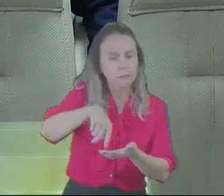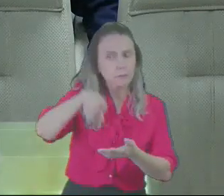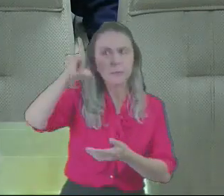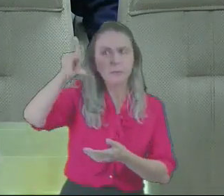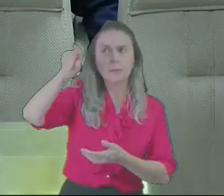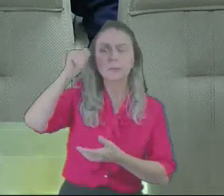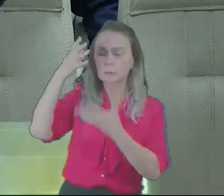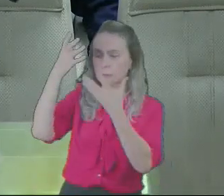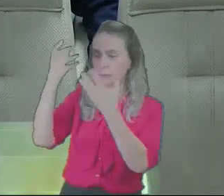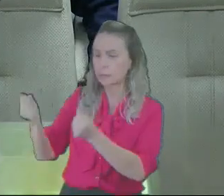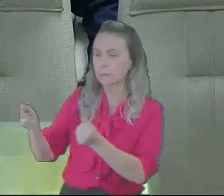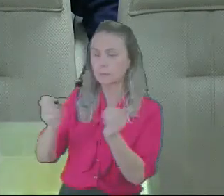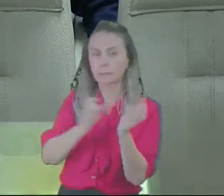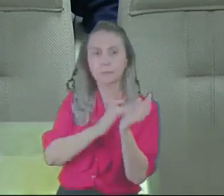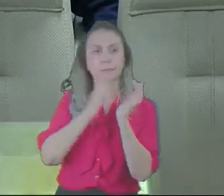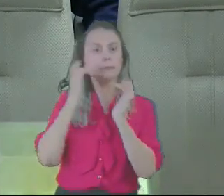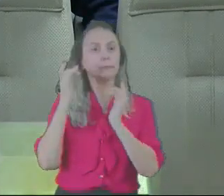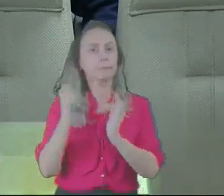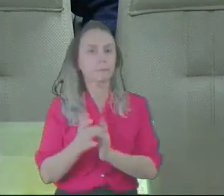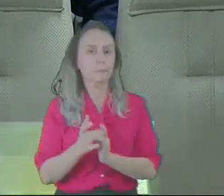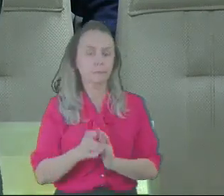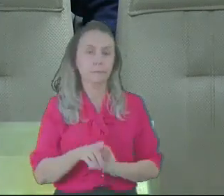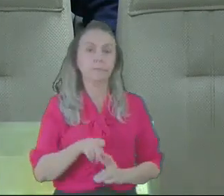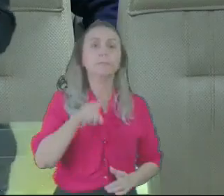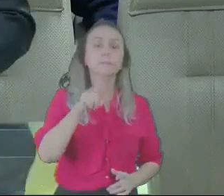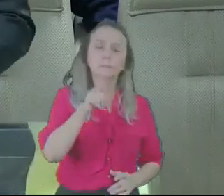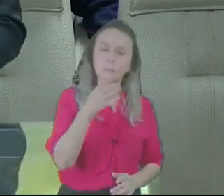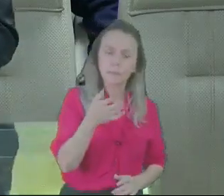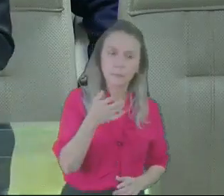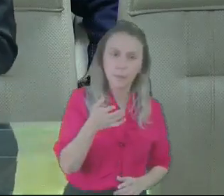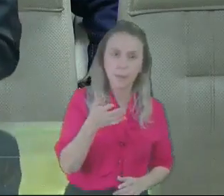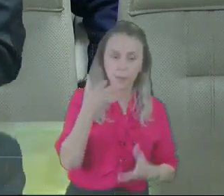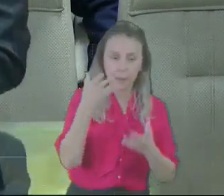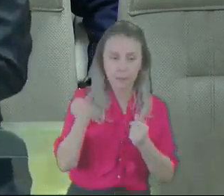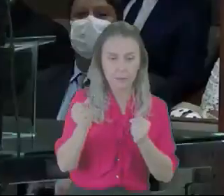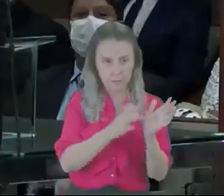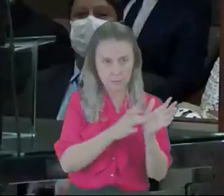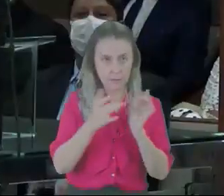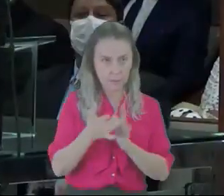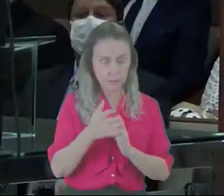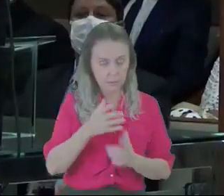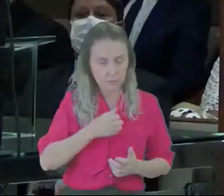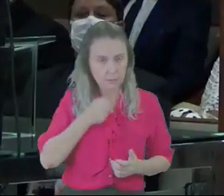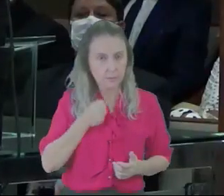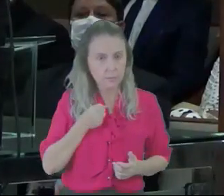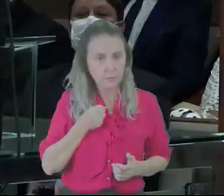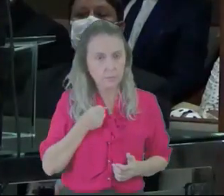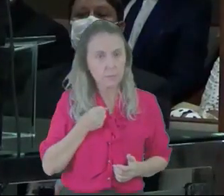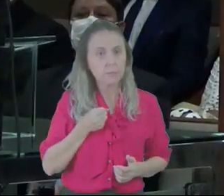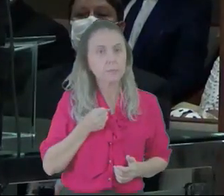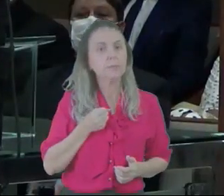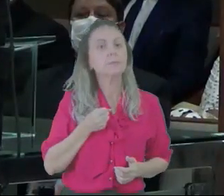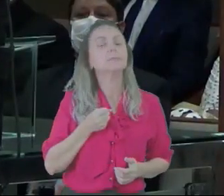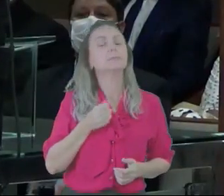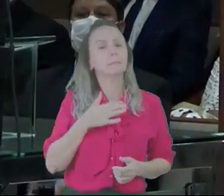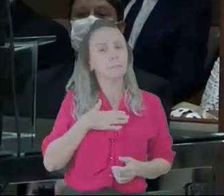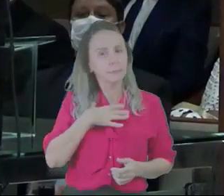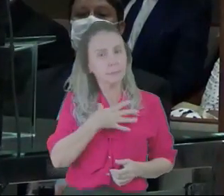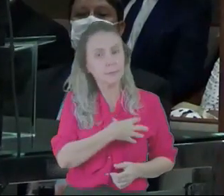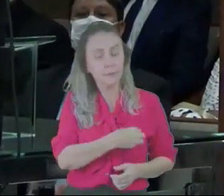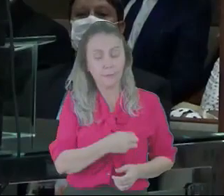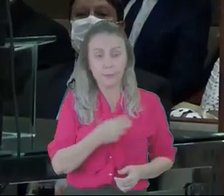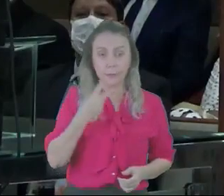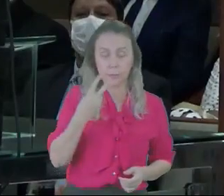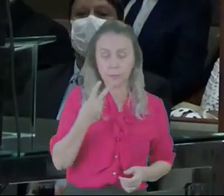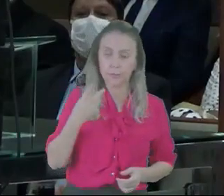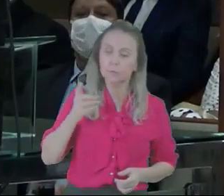evangélico mas chegou a hora de se fazer o convite você também quer Cristo como Salvador e eles vieram à frente confessando a Cristo como único e